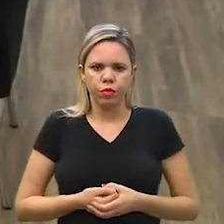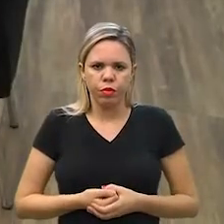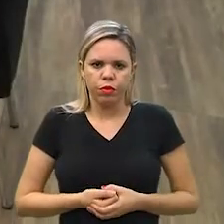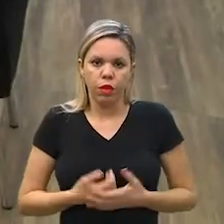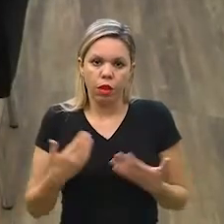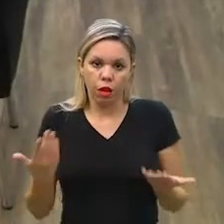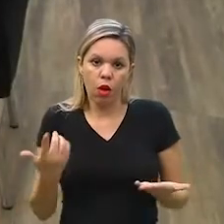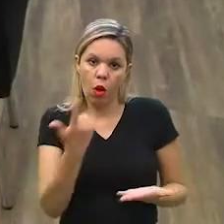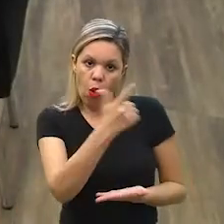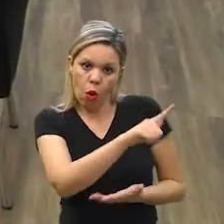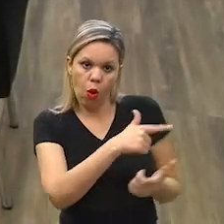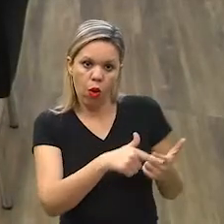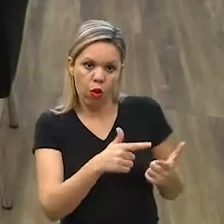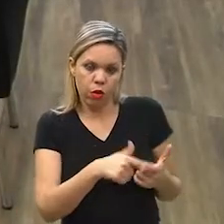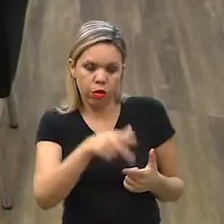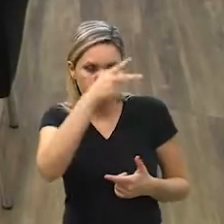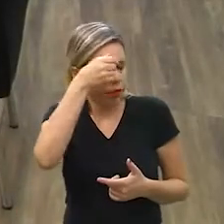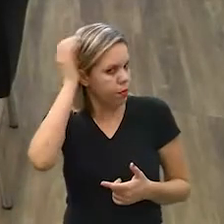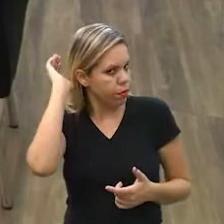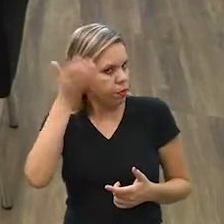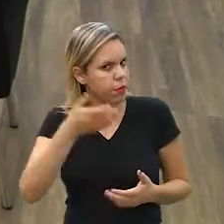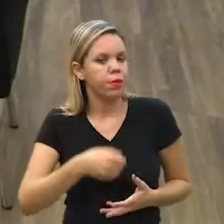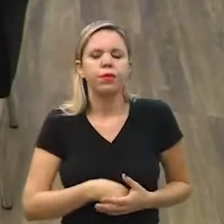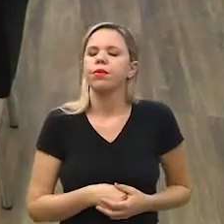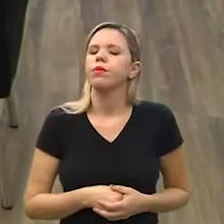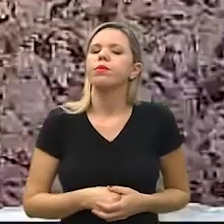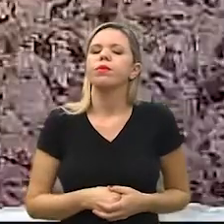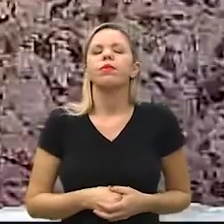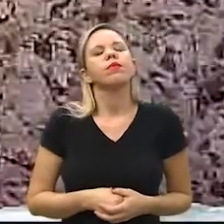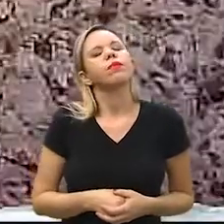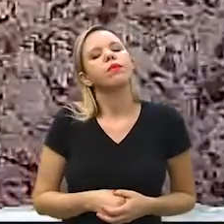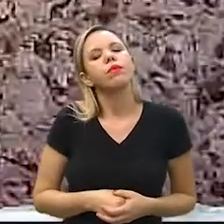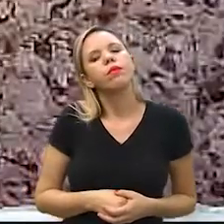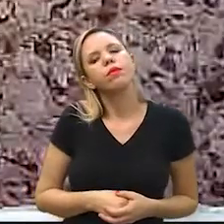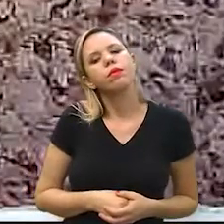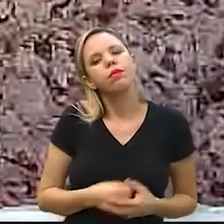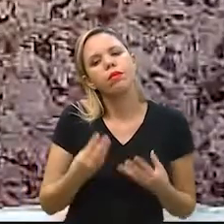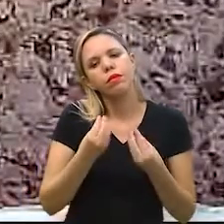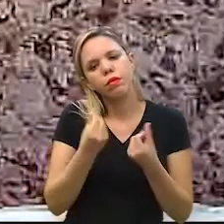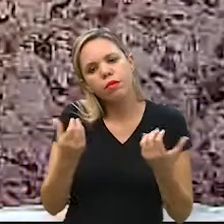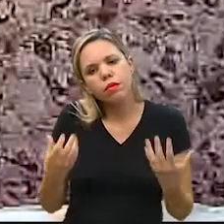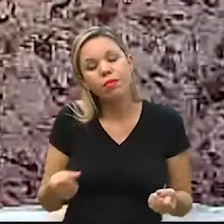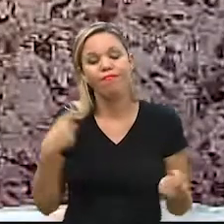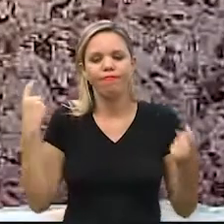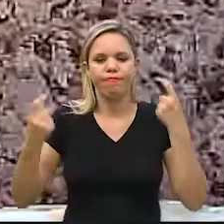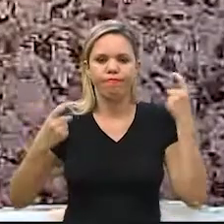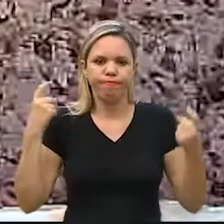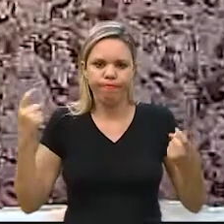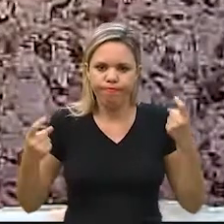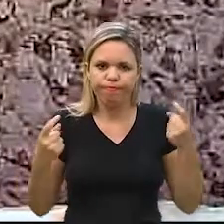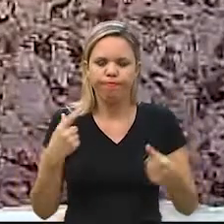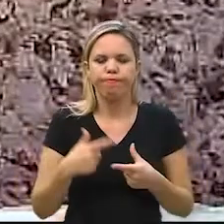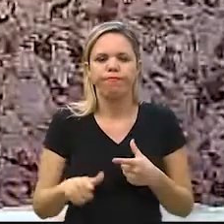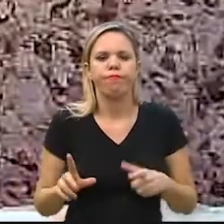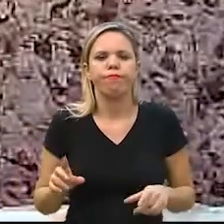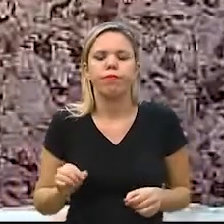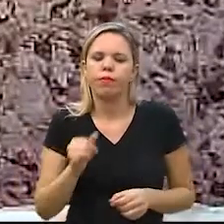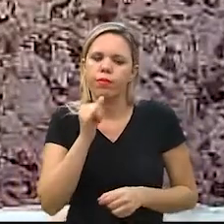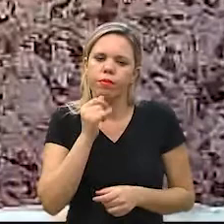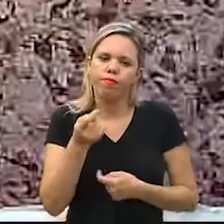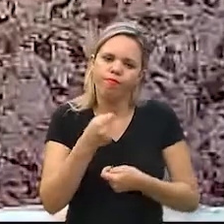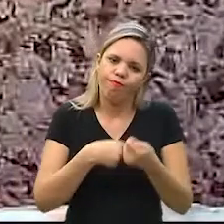Então, isso é uma outra questão que o prefeito Dário é muito sensível, está muito preocupado com essa questão, que é o